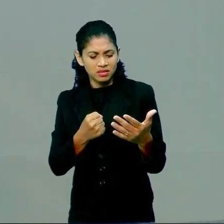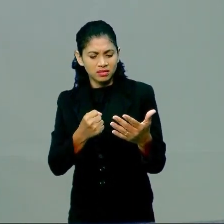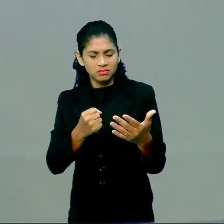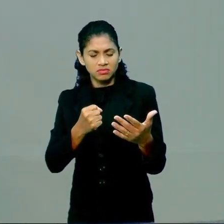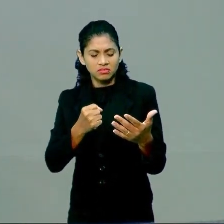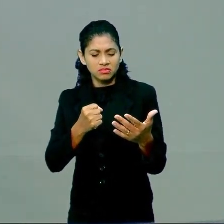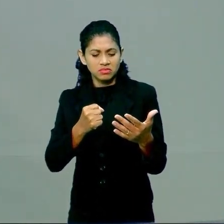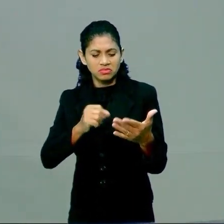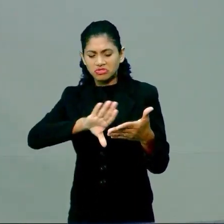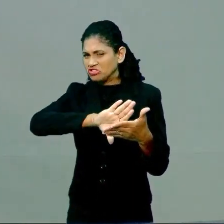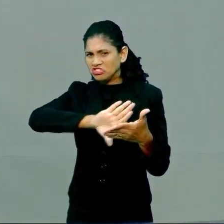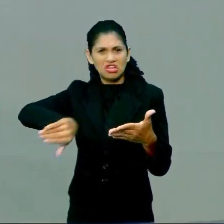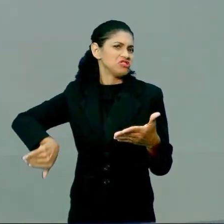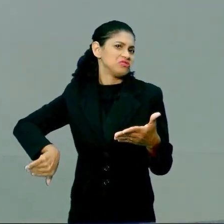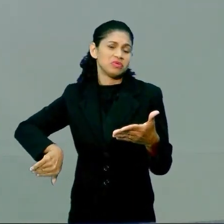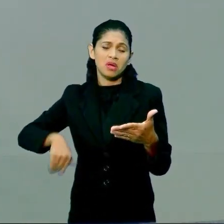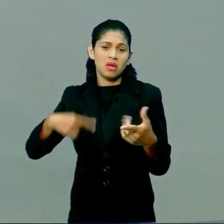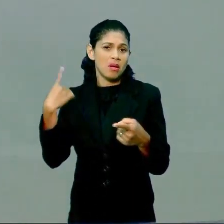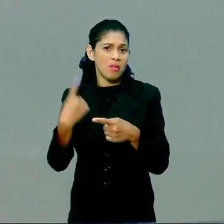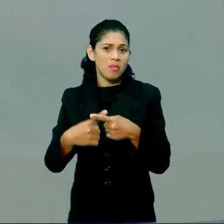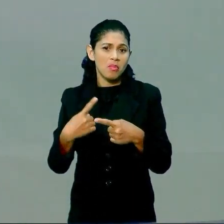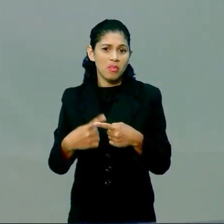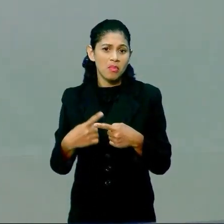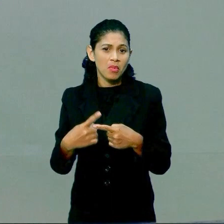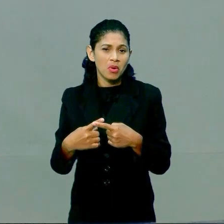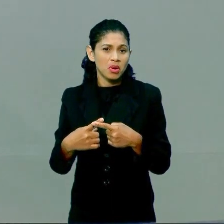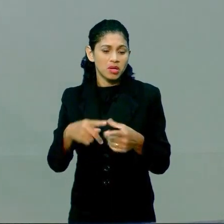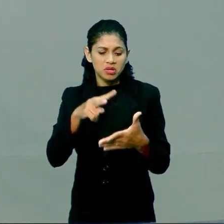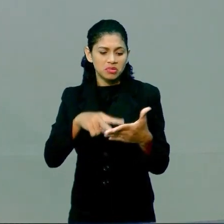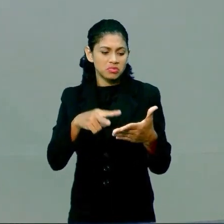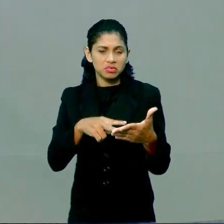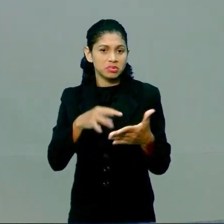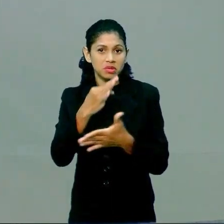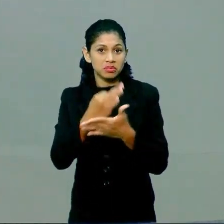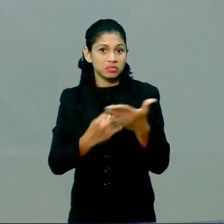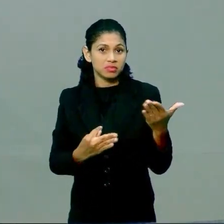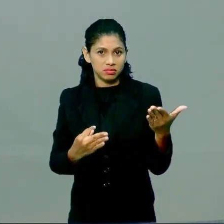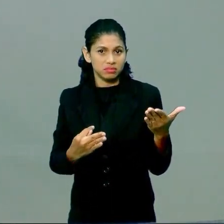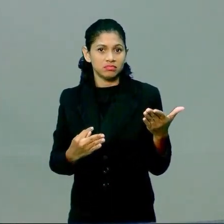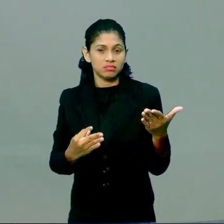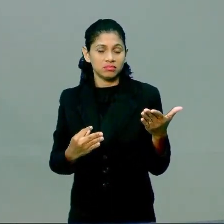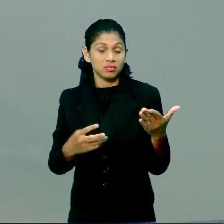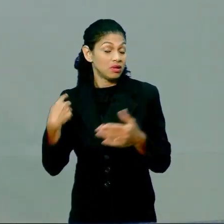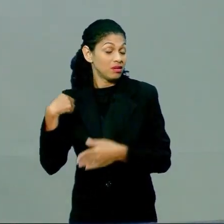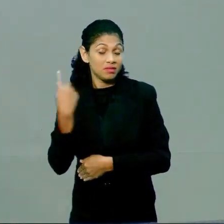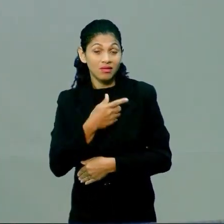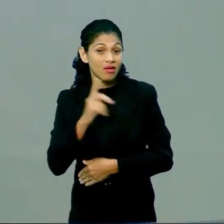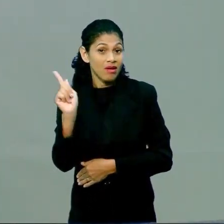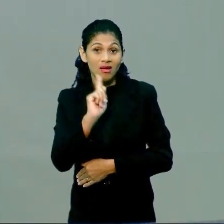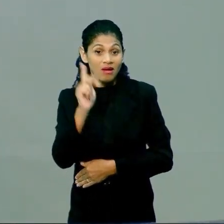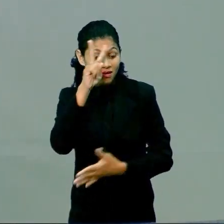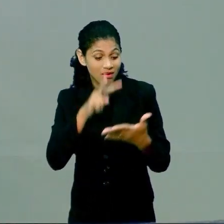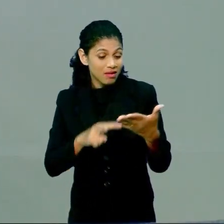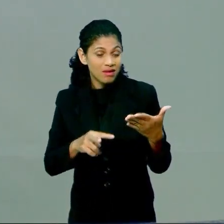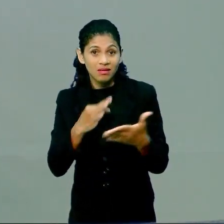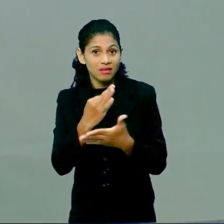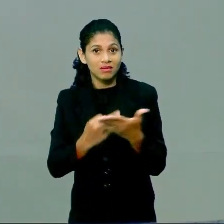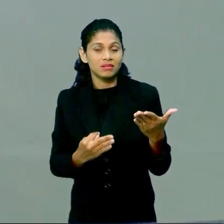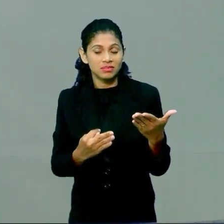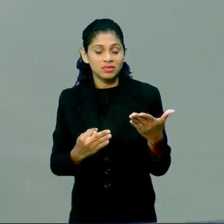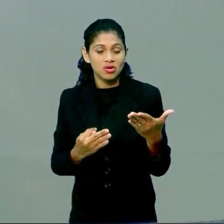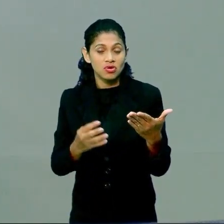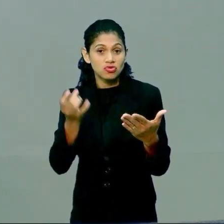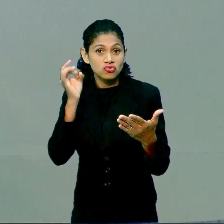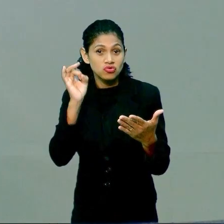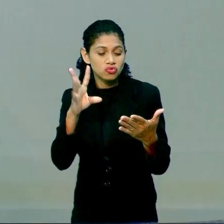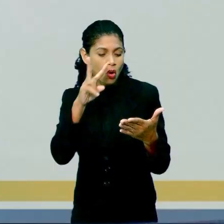né então eu adoro esse tipo de questão porque eu não leio nenhum texto observaram que a gente não leu nenhum texto só pelo enunciada a gente já vai fazero ali é